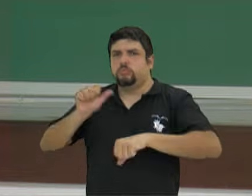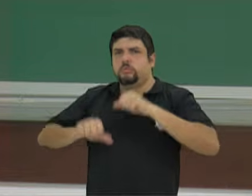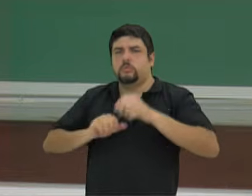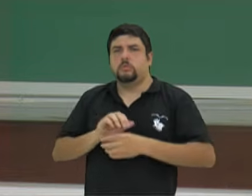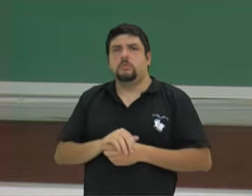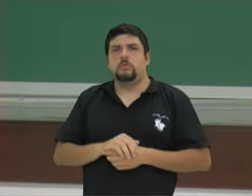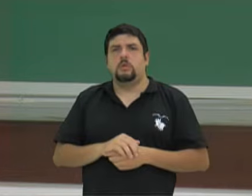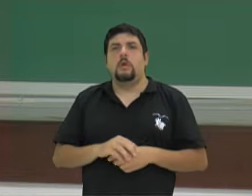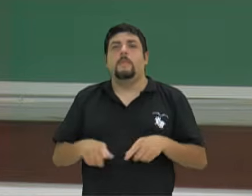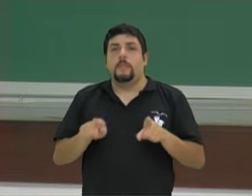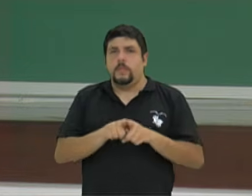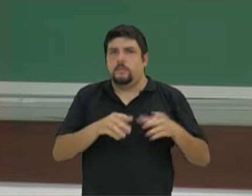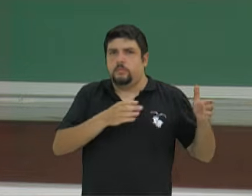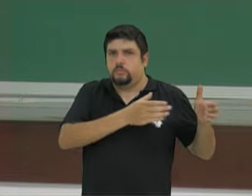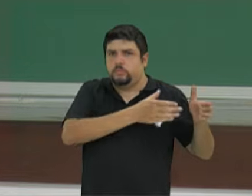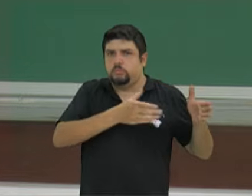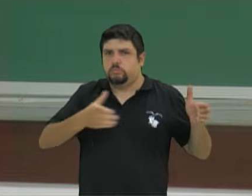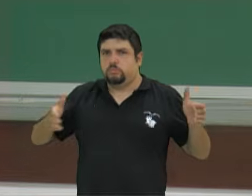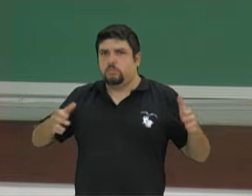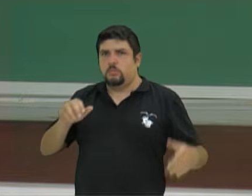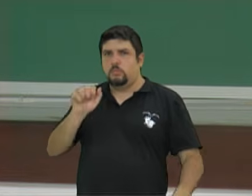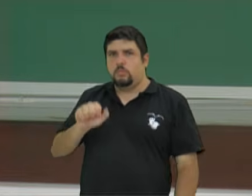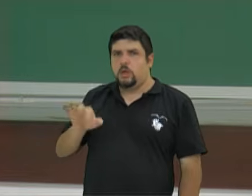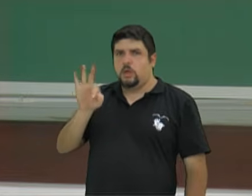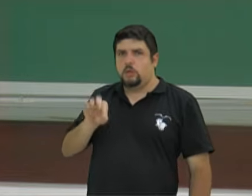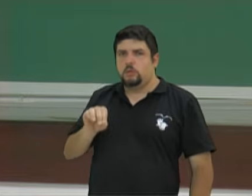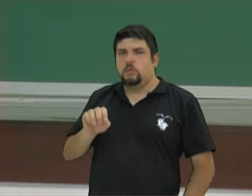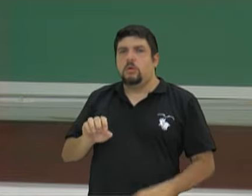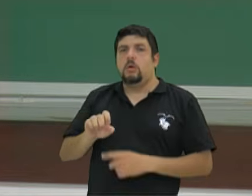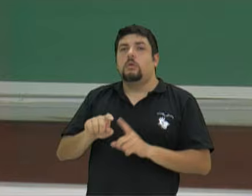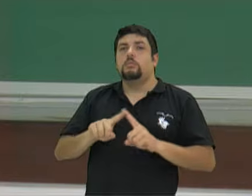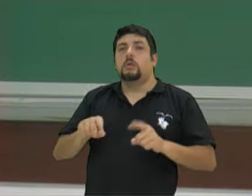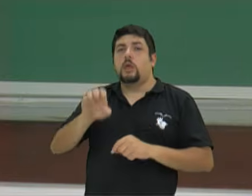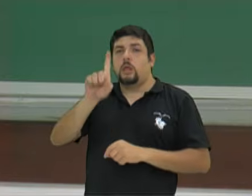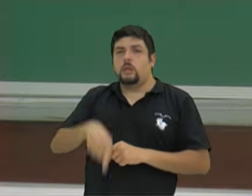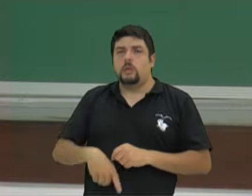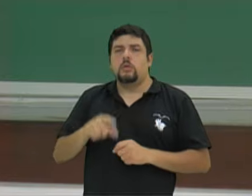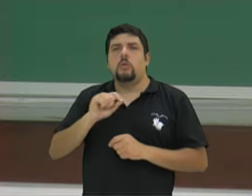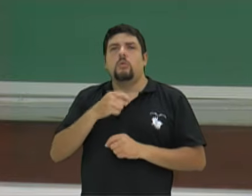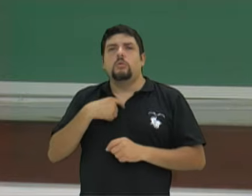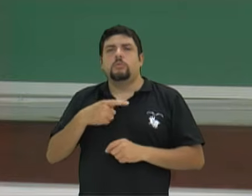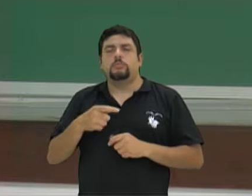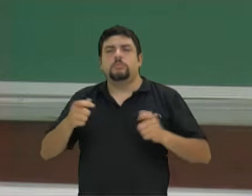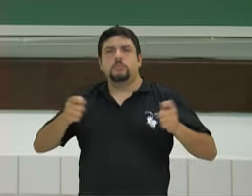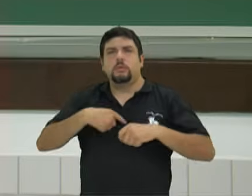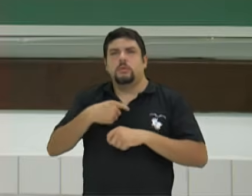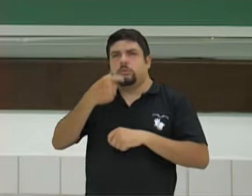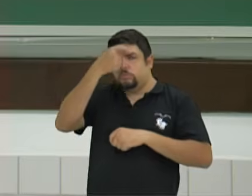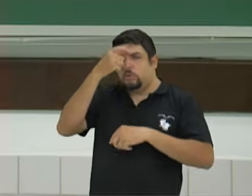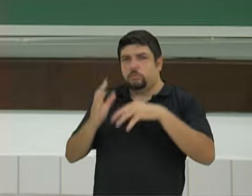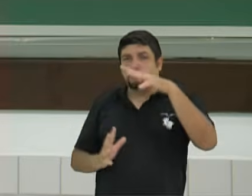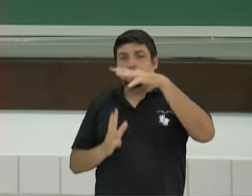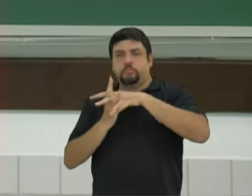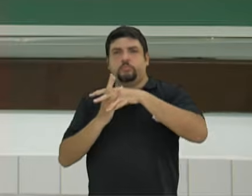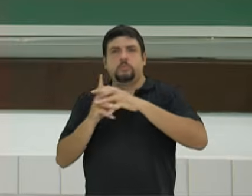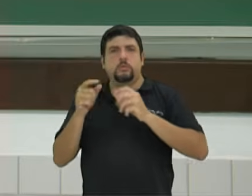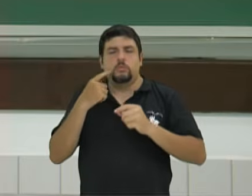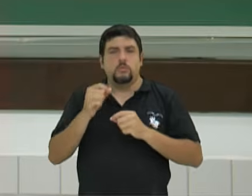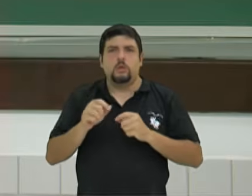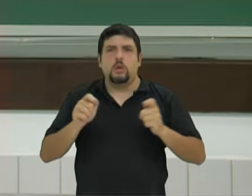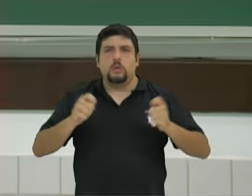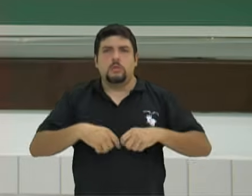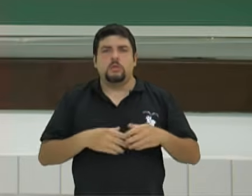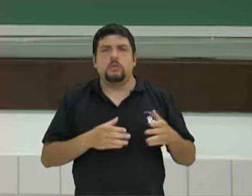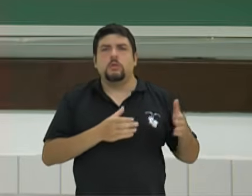faz parte do ato, plot twist, mas ele dá esse bug total na cabeça do protagonista. Que ele pode estar indo